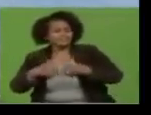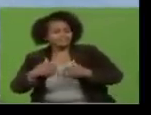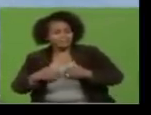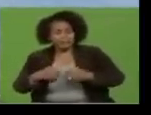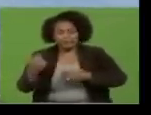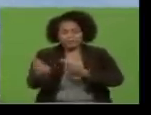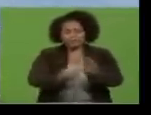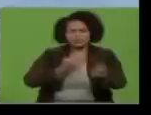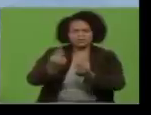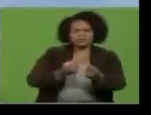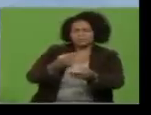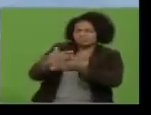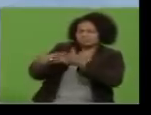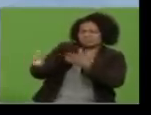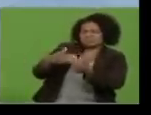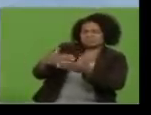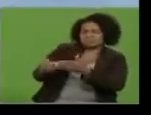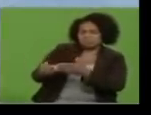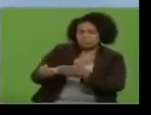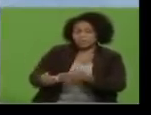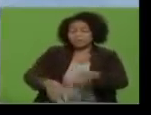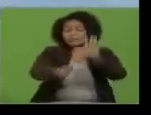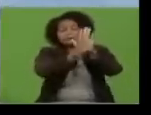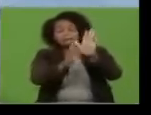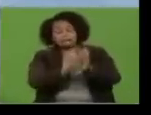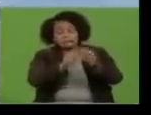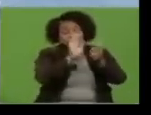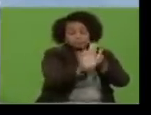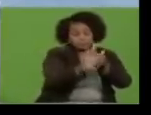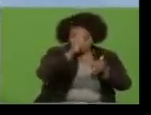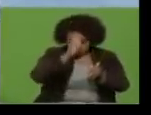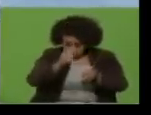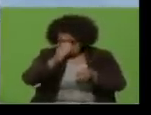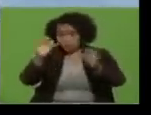desleixo e de não cumprimento das medidas estabelecidas.